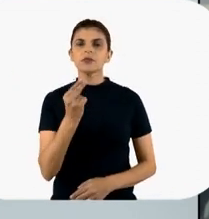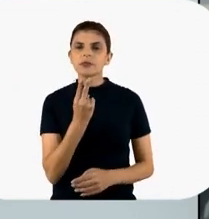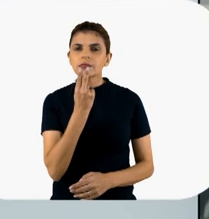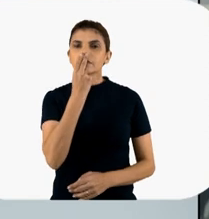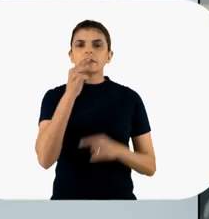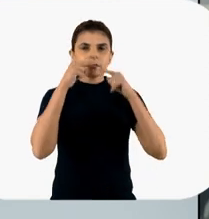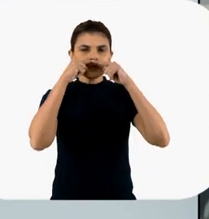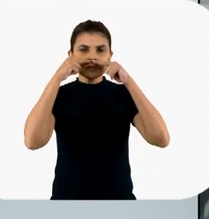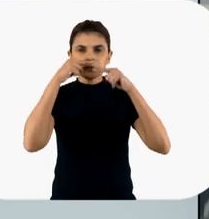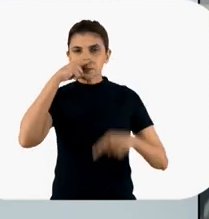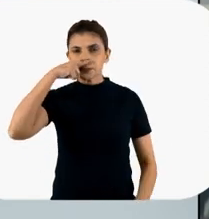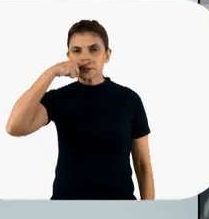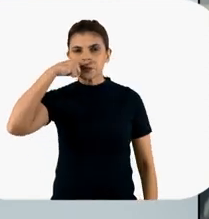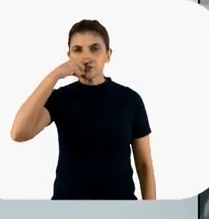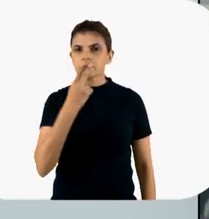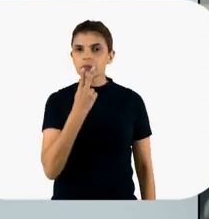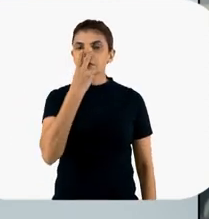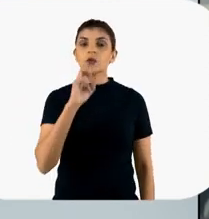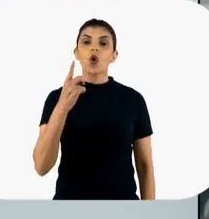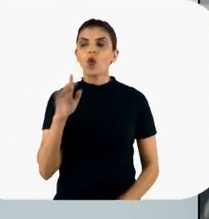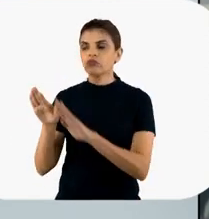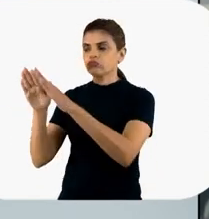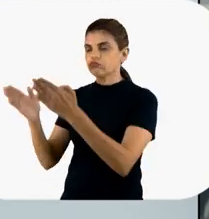catéter nasal ou para Venturi?